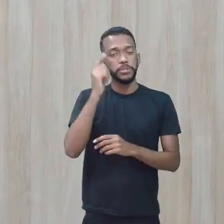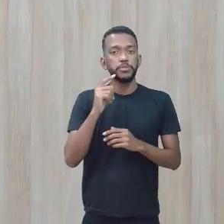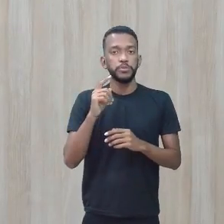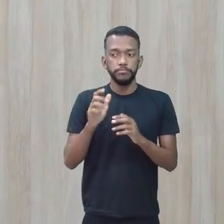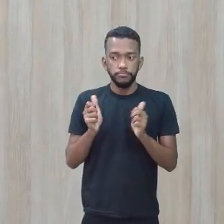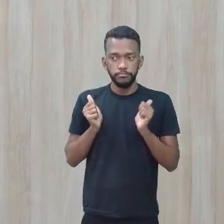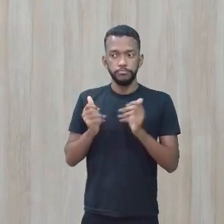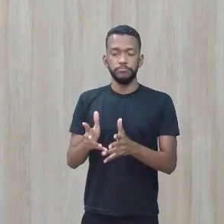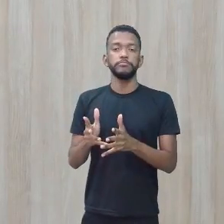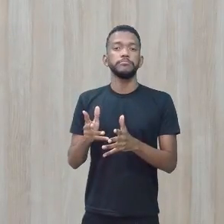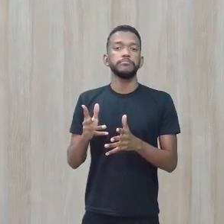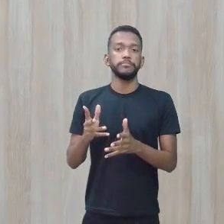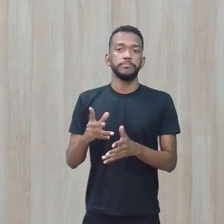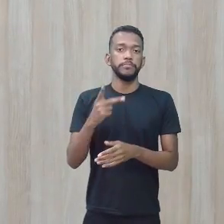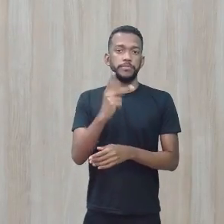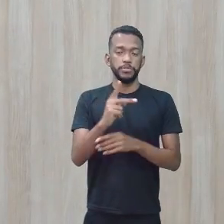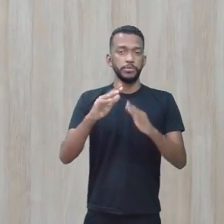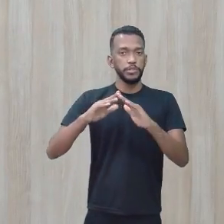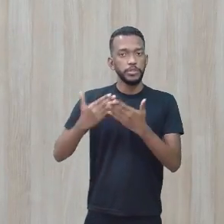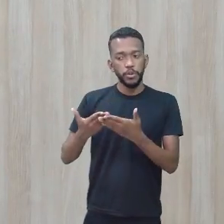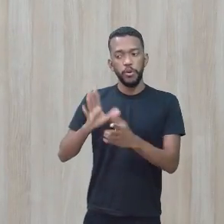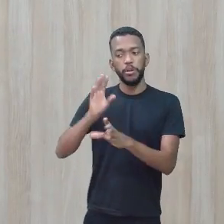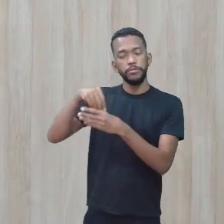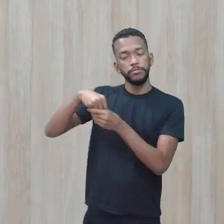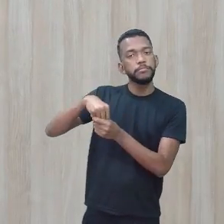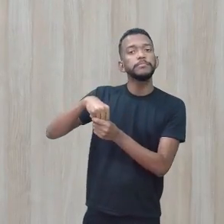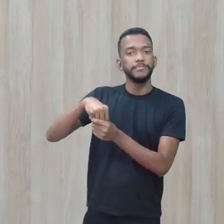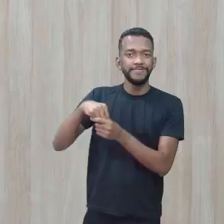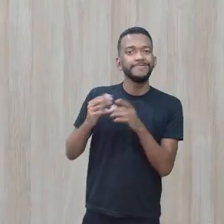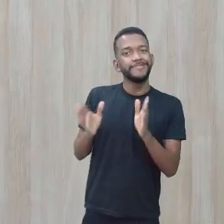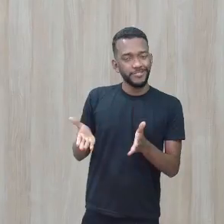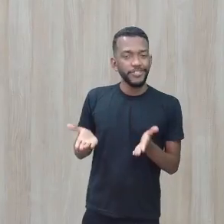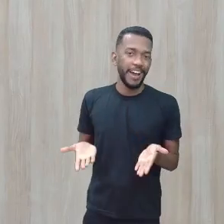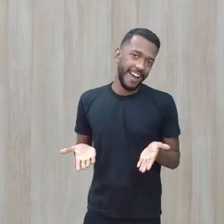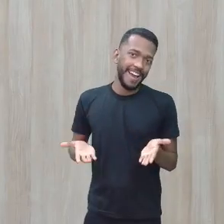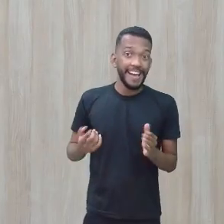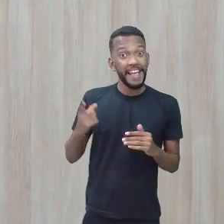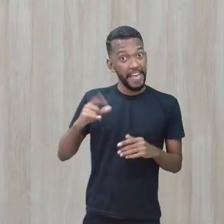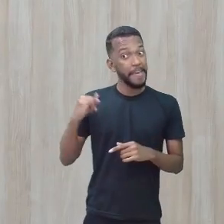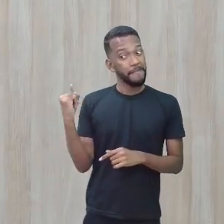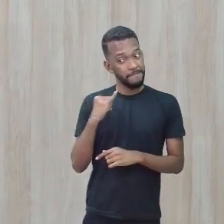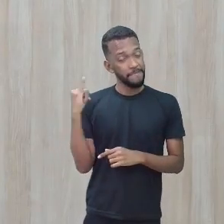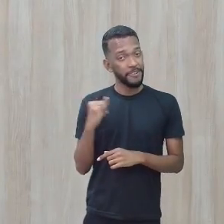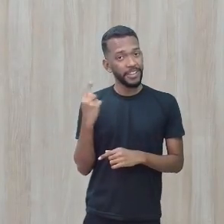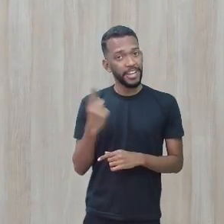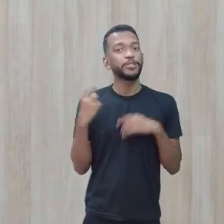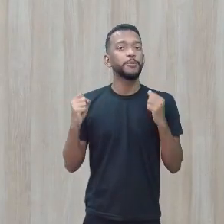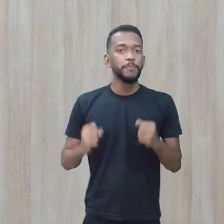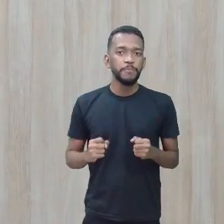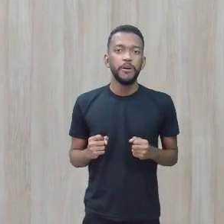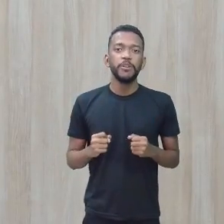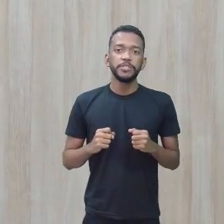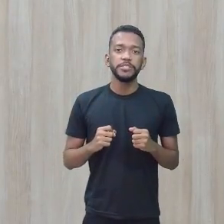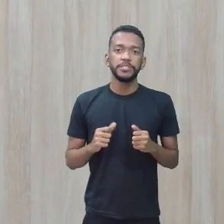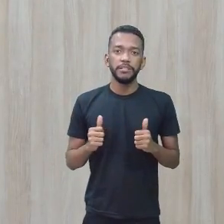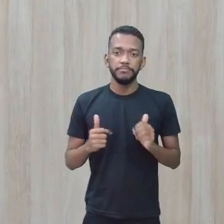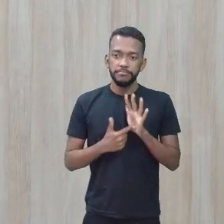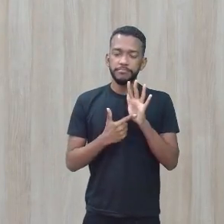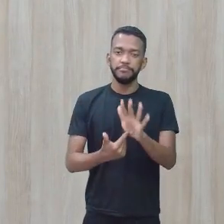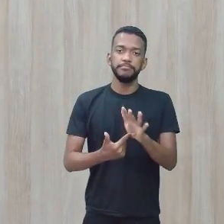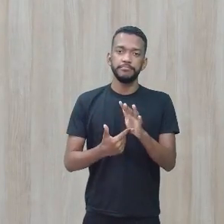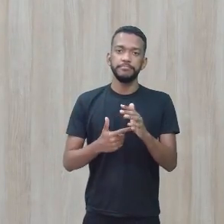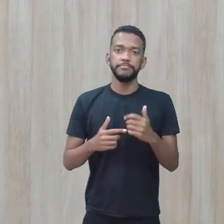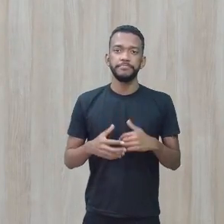isso na sua escola, no seu bairro? Né? É muito importante que a gente possa trazer essa